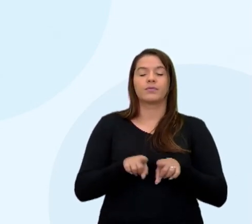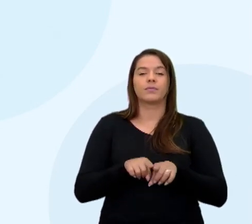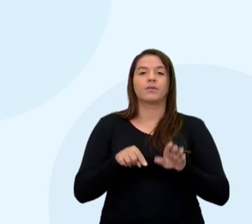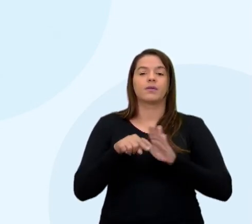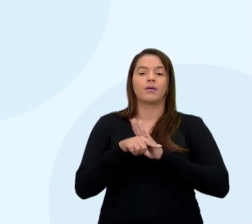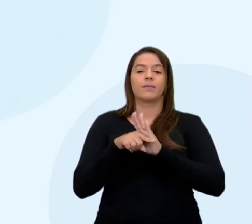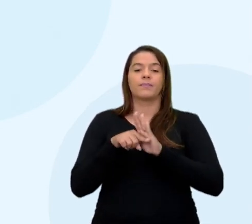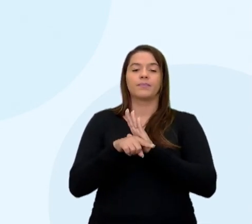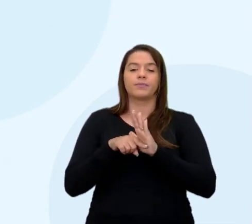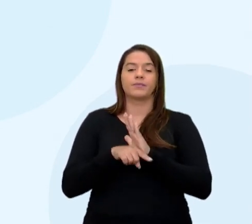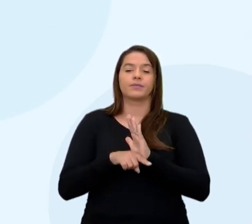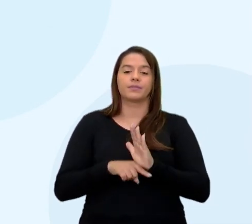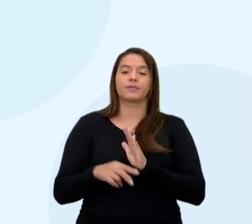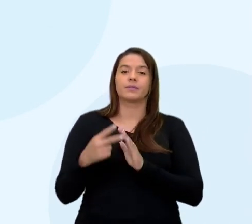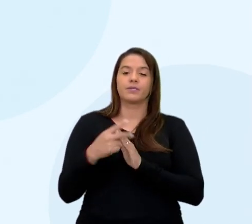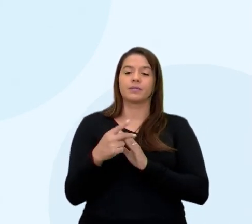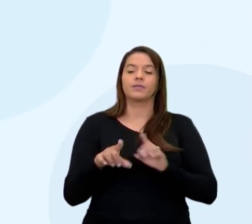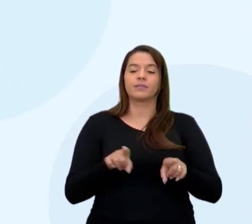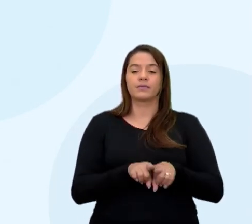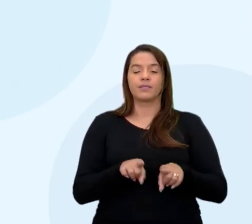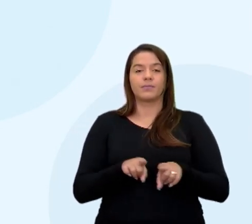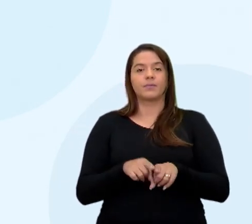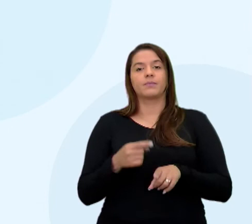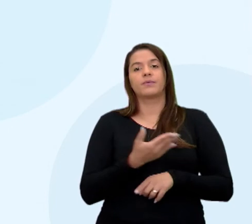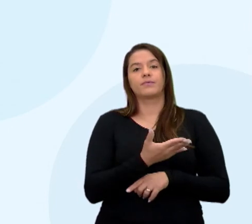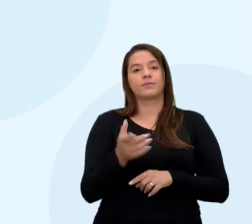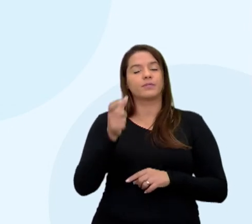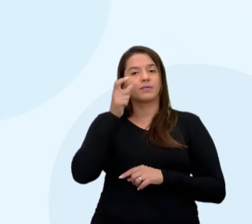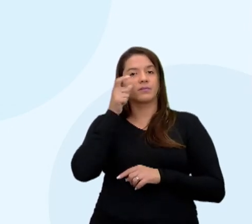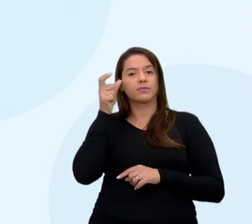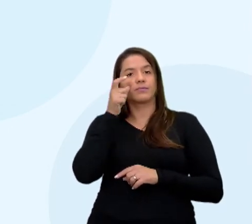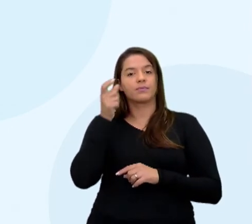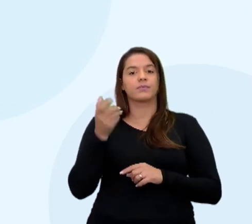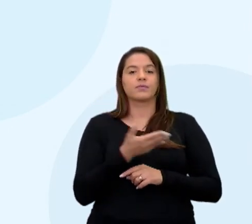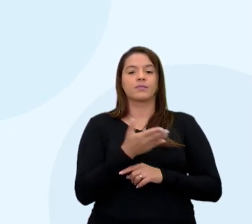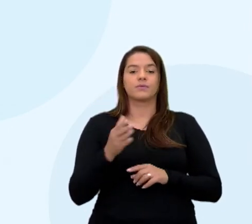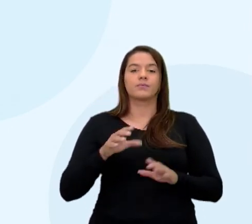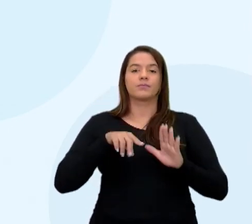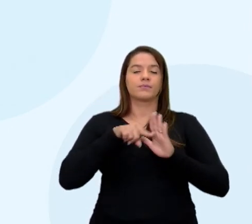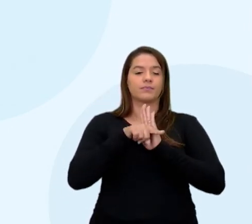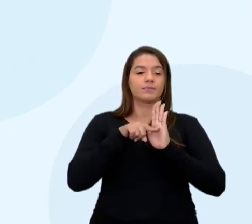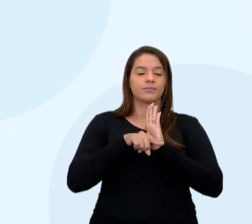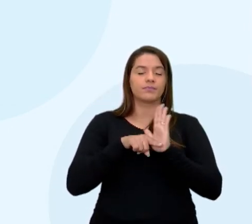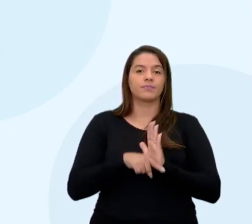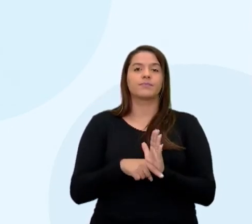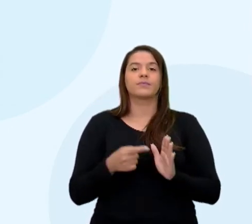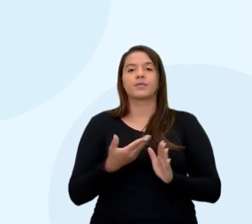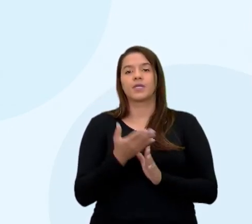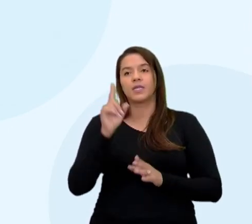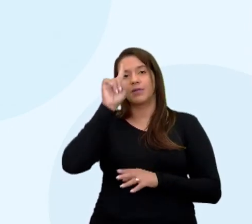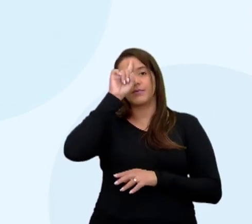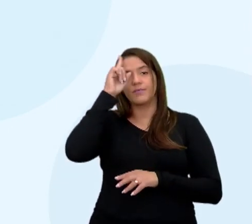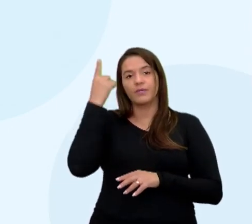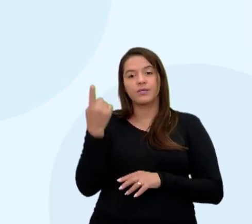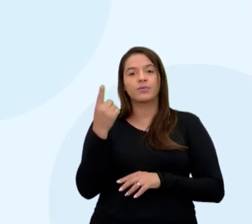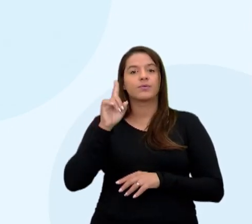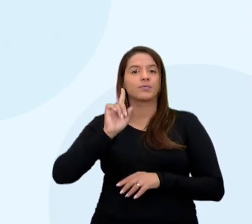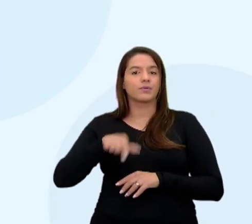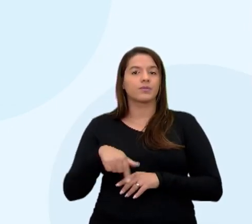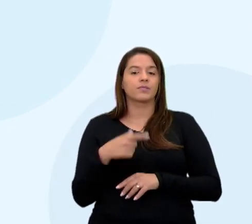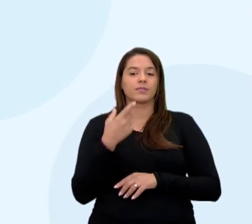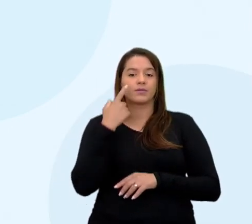pesquisa dele também, né? Para vocês verem aí a questão do sismógrafo que ele inventou aí, que chamam